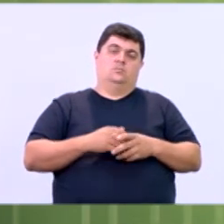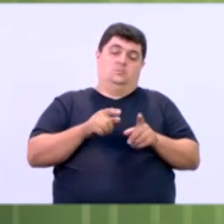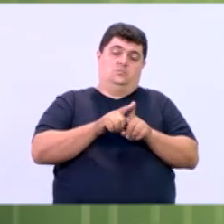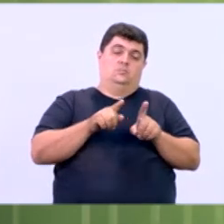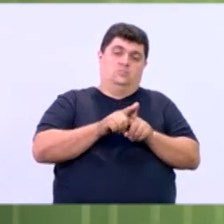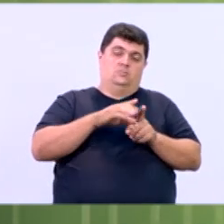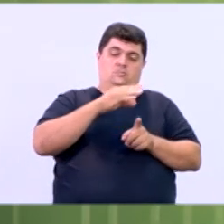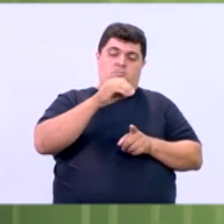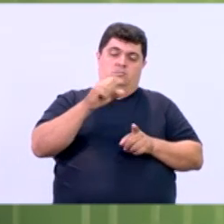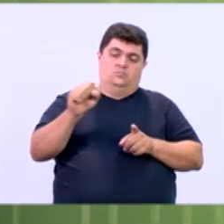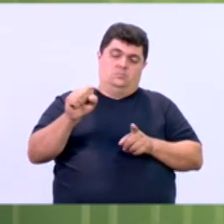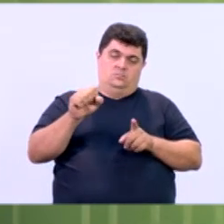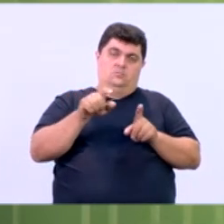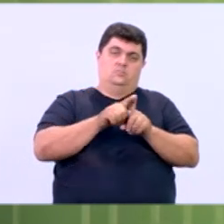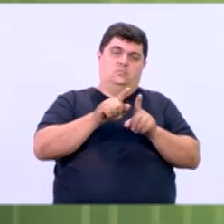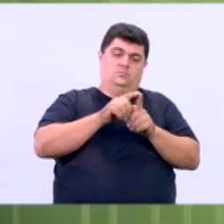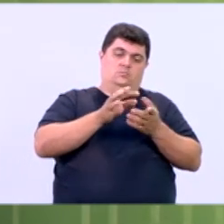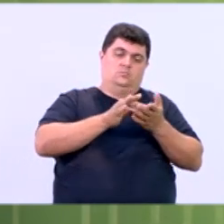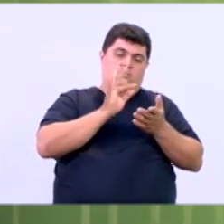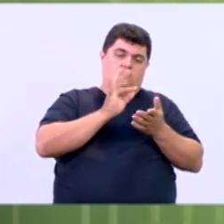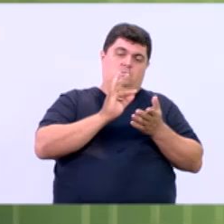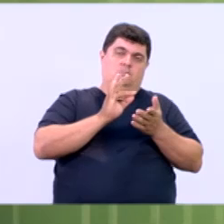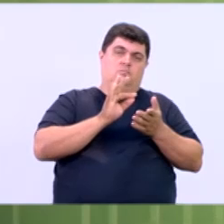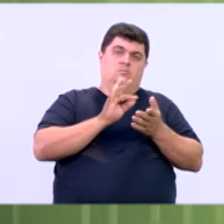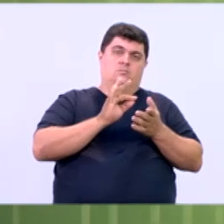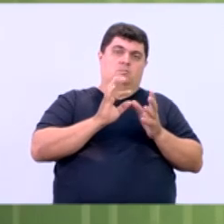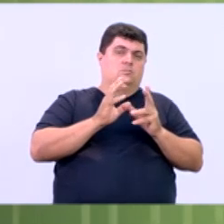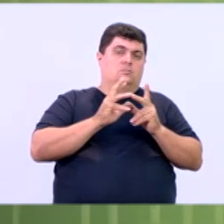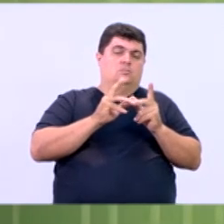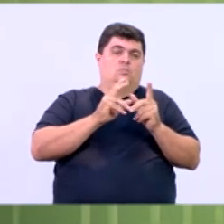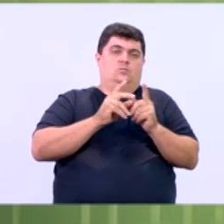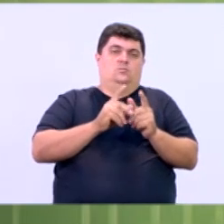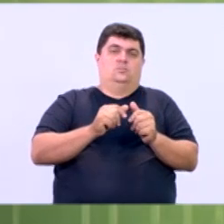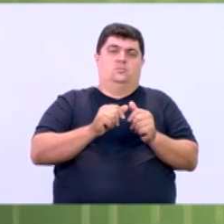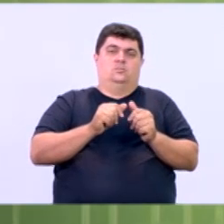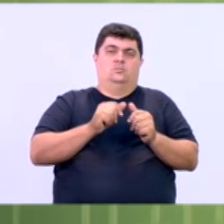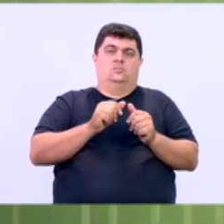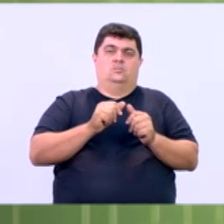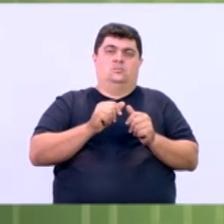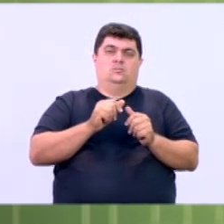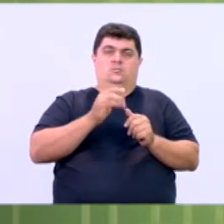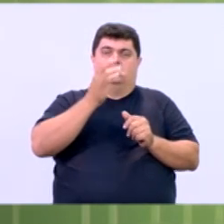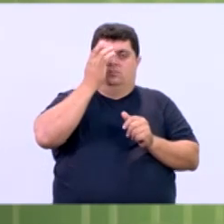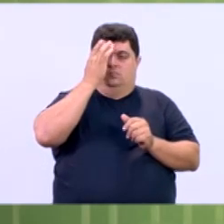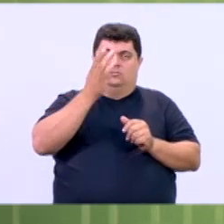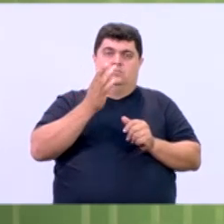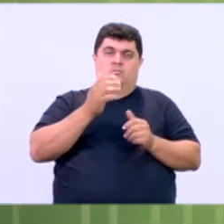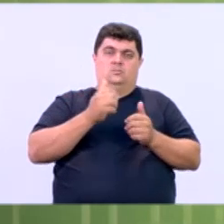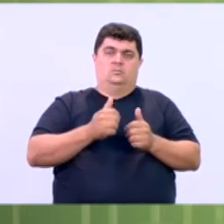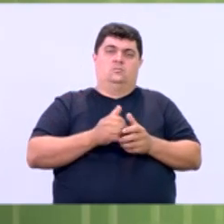ao CSS e ao JavaScript. É totalmente voltada à codificação,